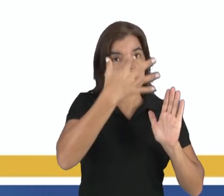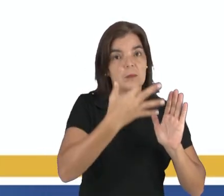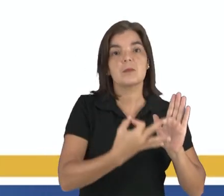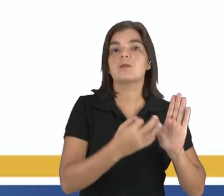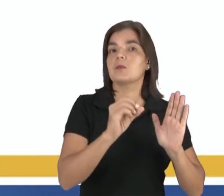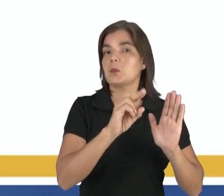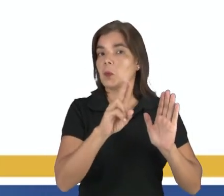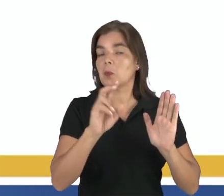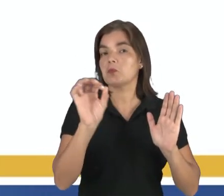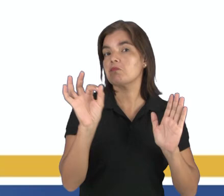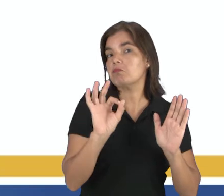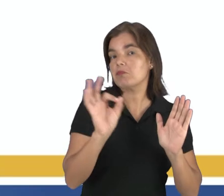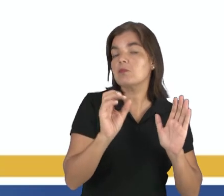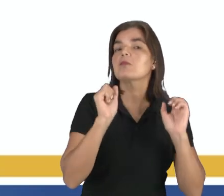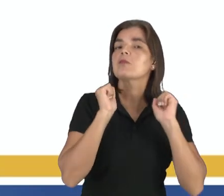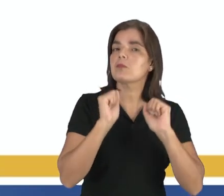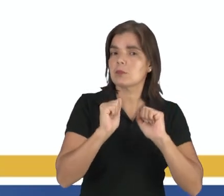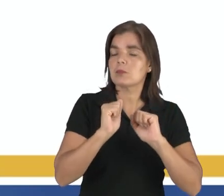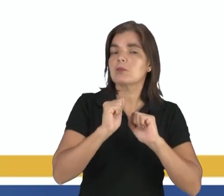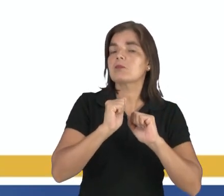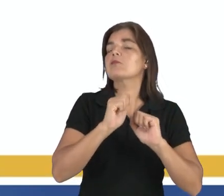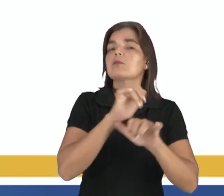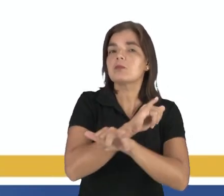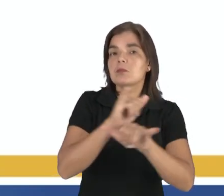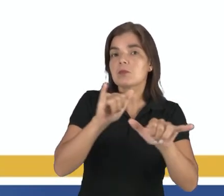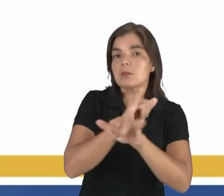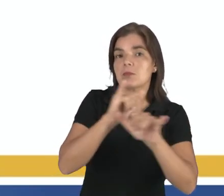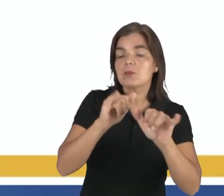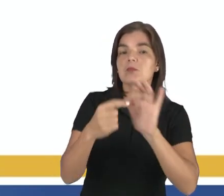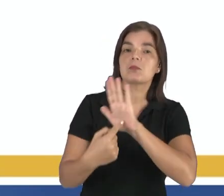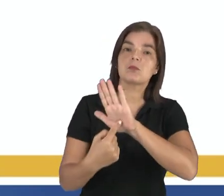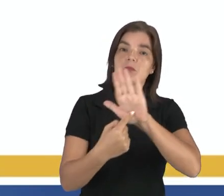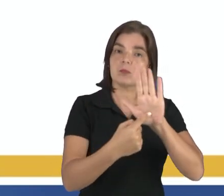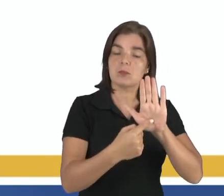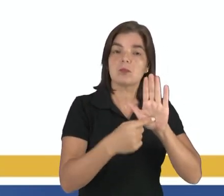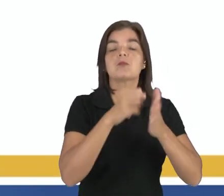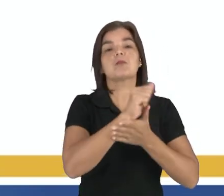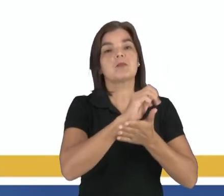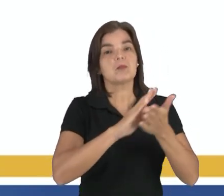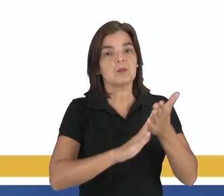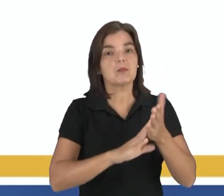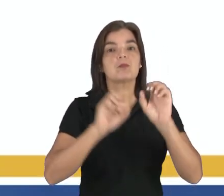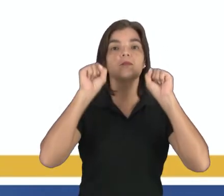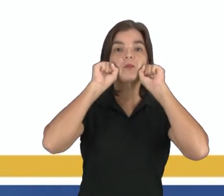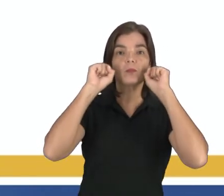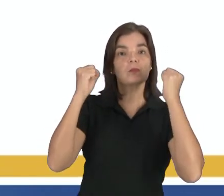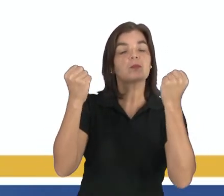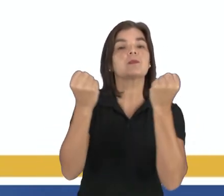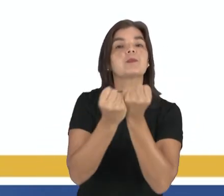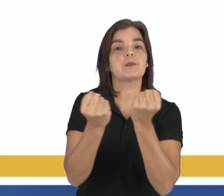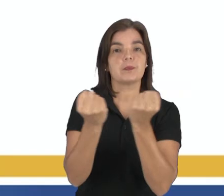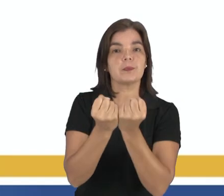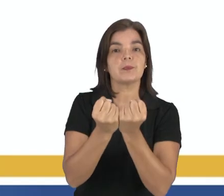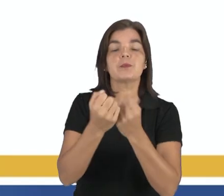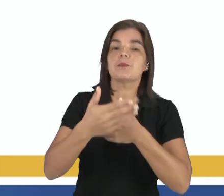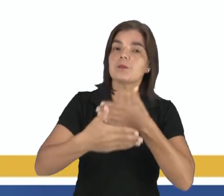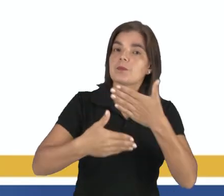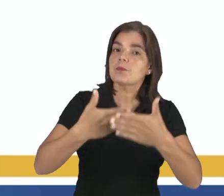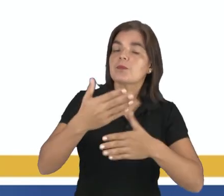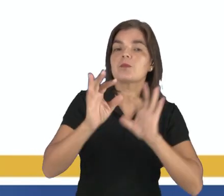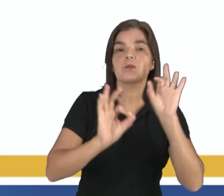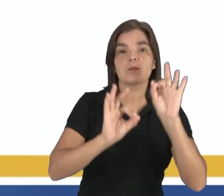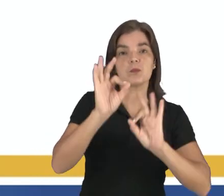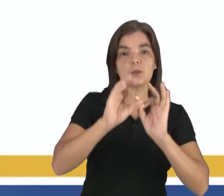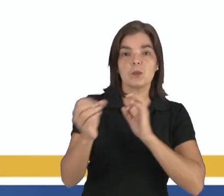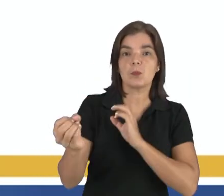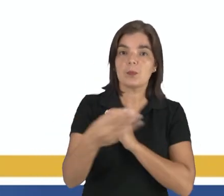correta ou não e pode ser divulgada em meios científicos, em apresentações de trabalhos, em seminários. E, a partir daí, é